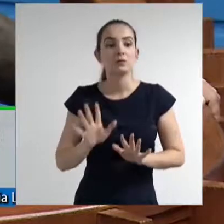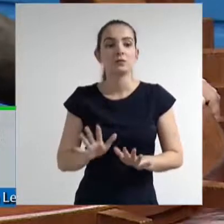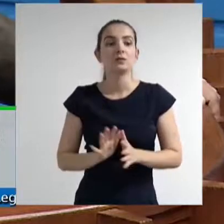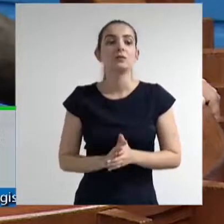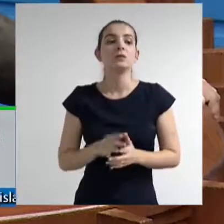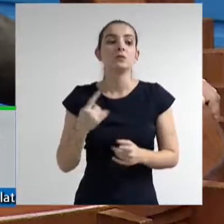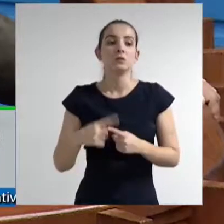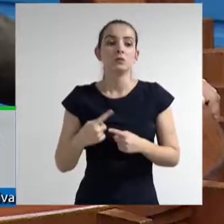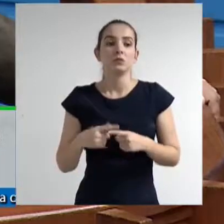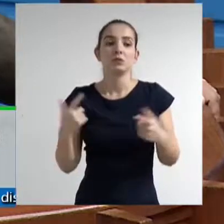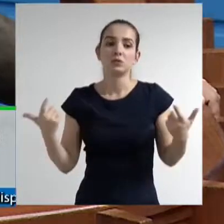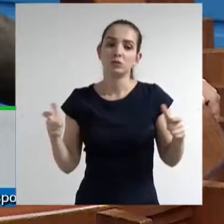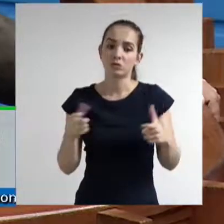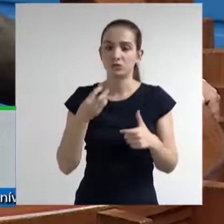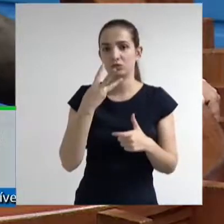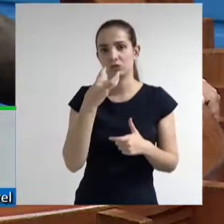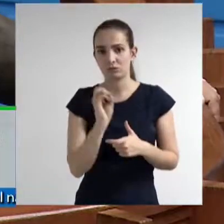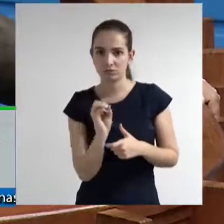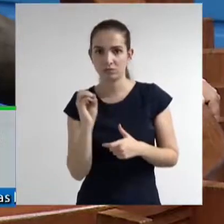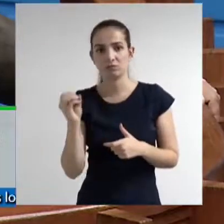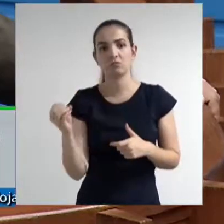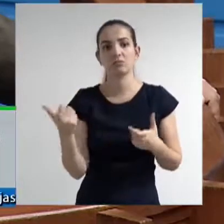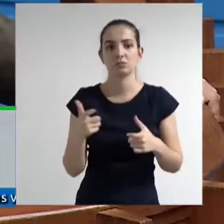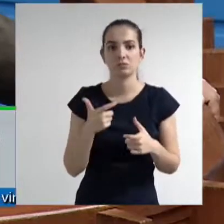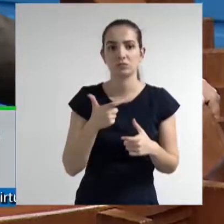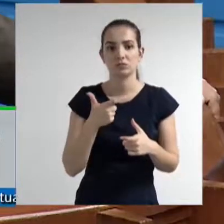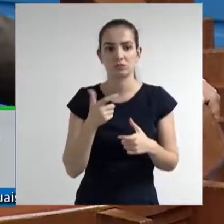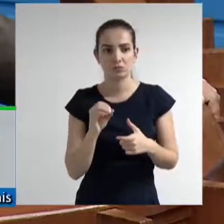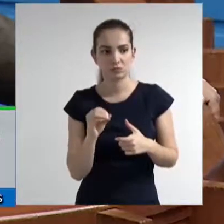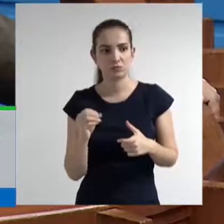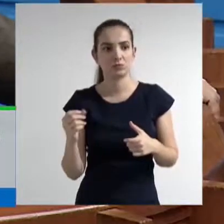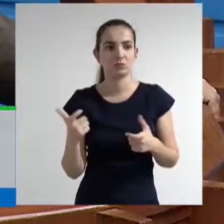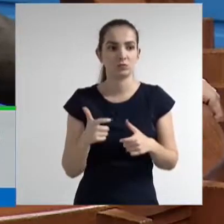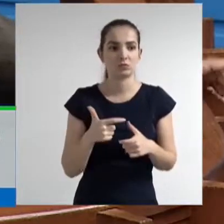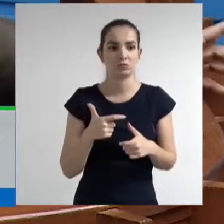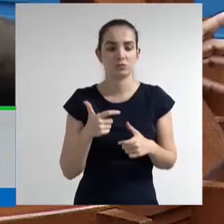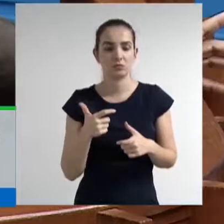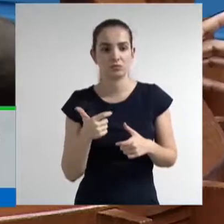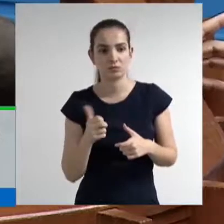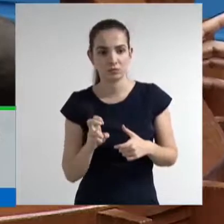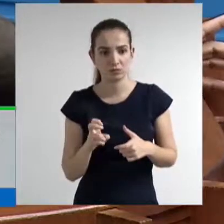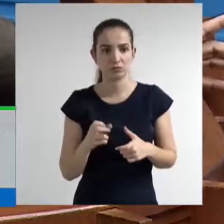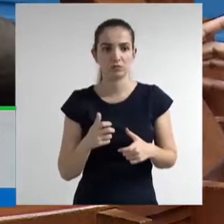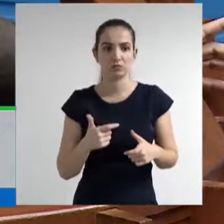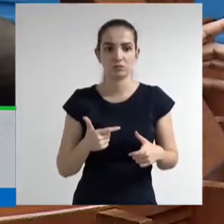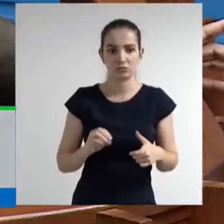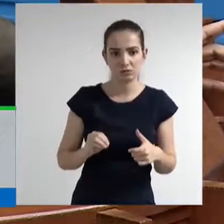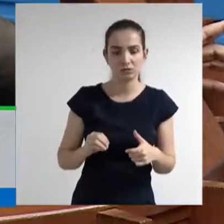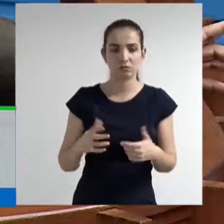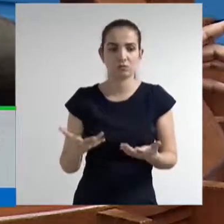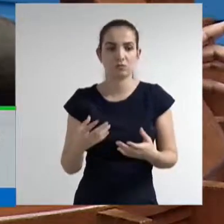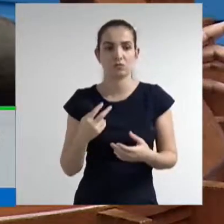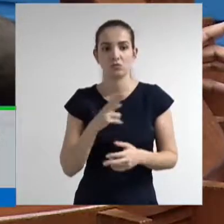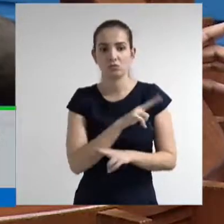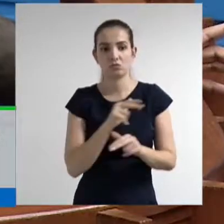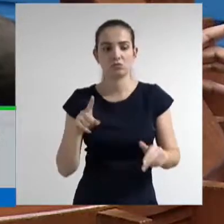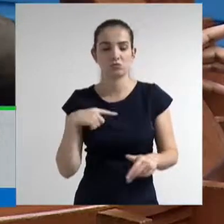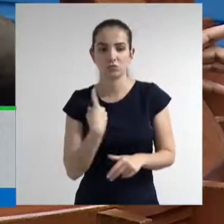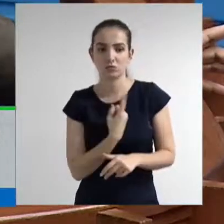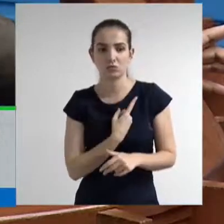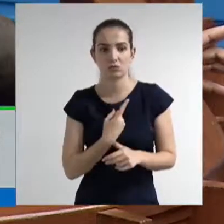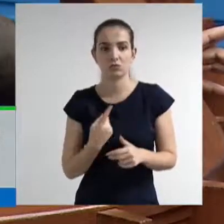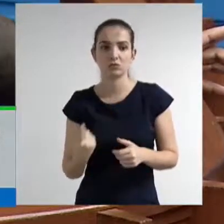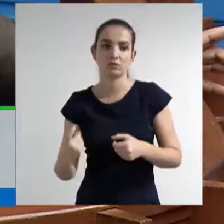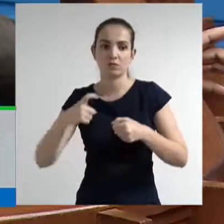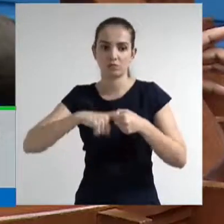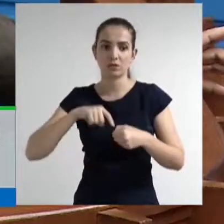você diminui de 30 para 20, daqui dia de 20 para 15, para 10, para 5, nós não vamos recompor esse fundo nunca. Então, muito